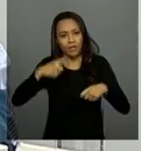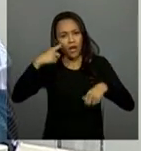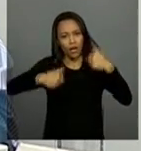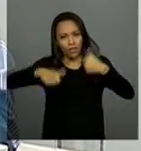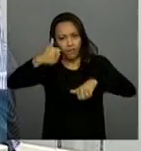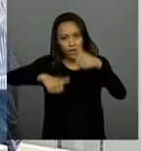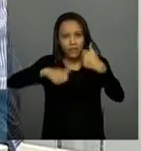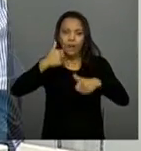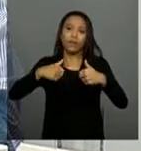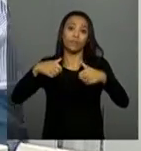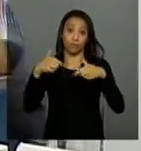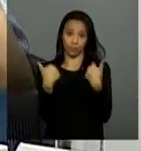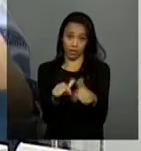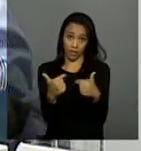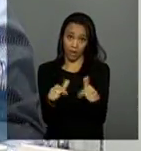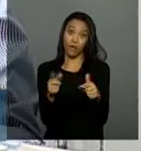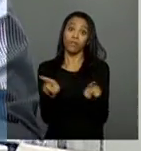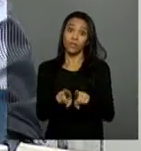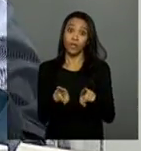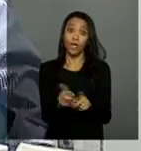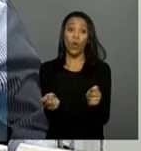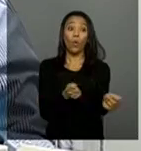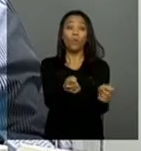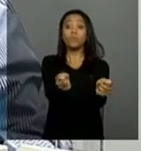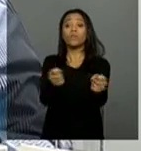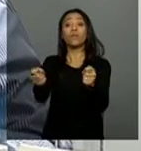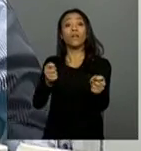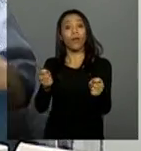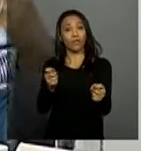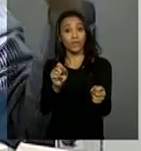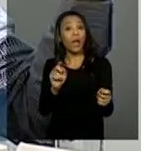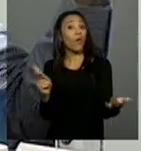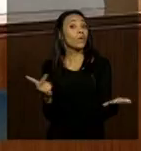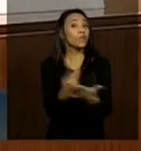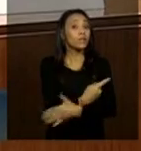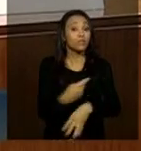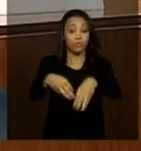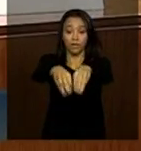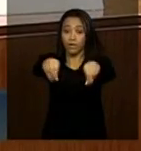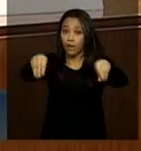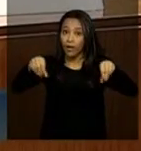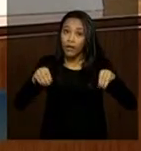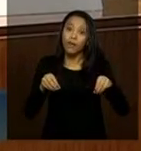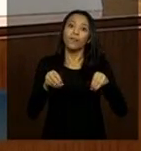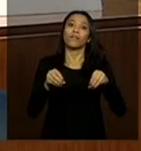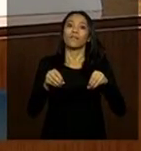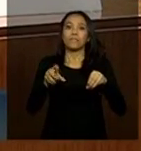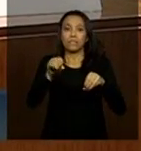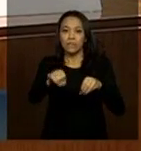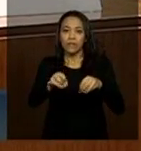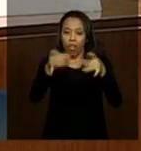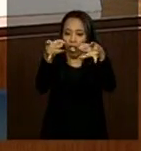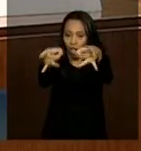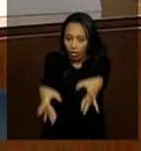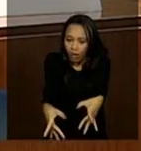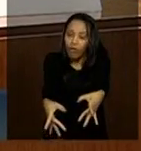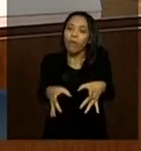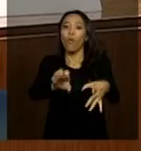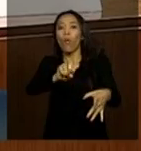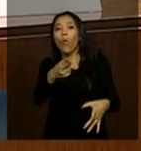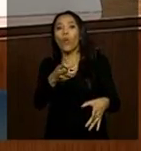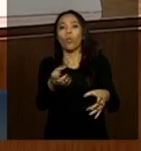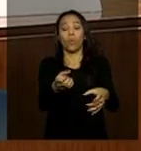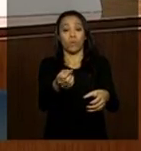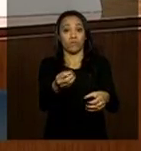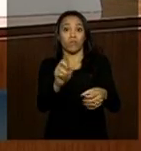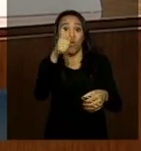dinâmicas e controlar, saber também sobre a recuperação. Aqui foi indicado que tem recuperação vegetação secundária em